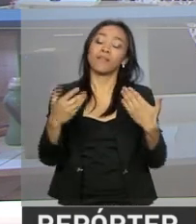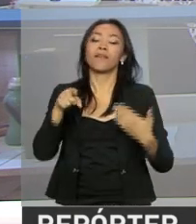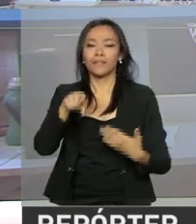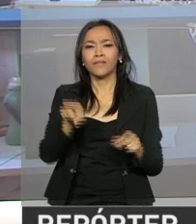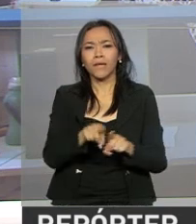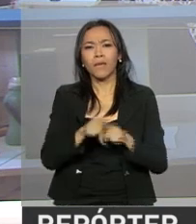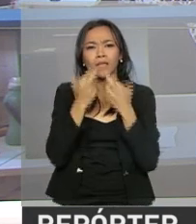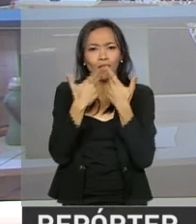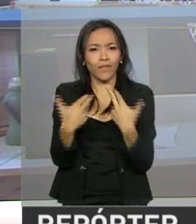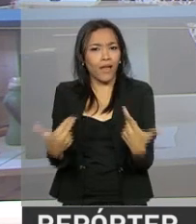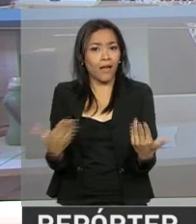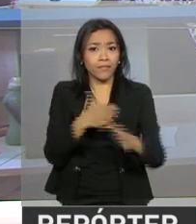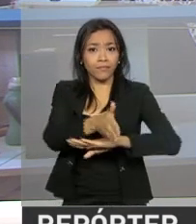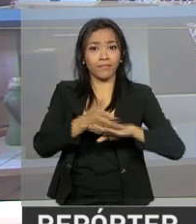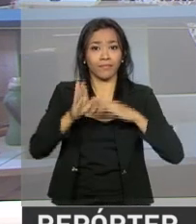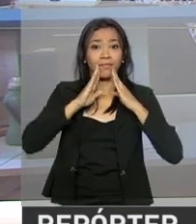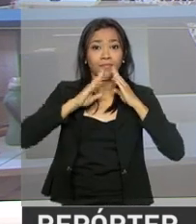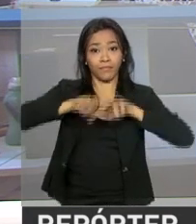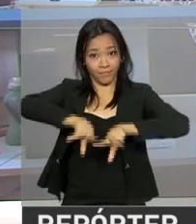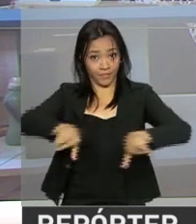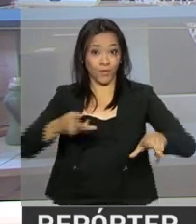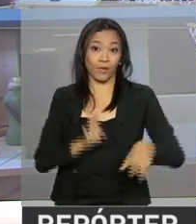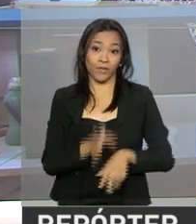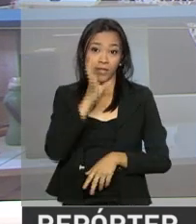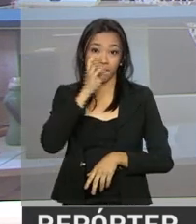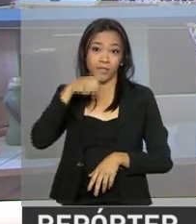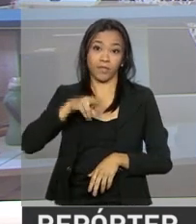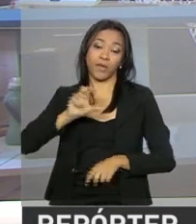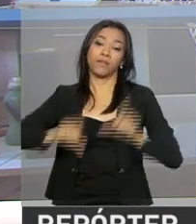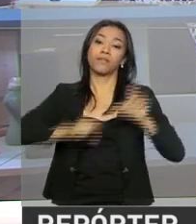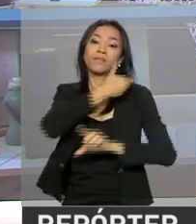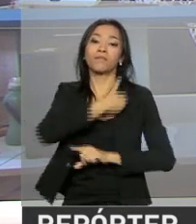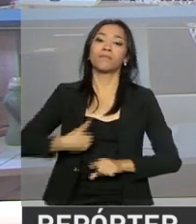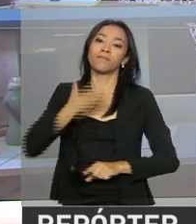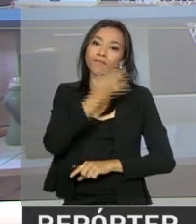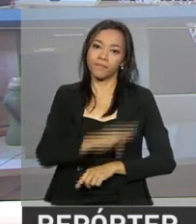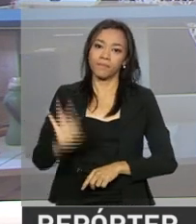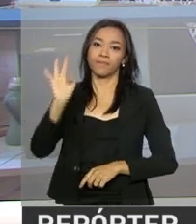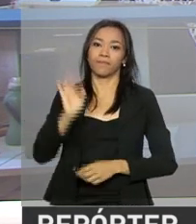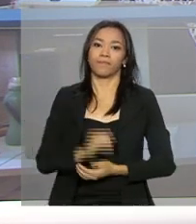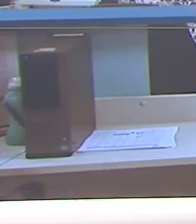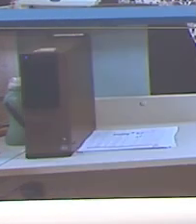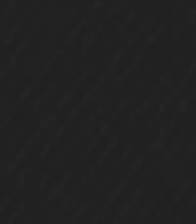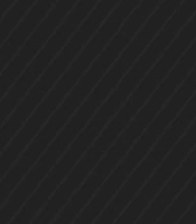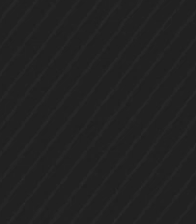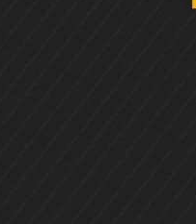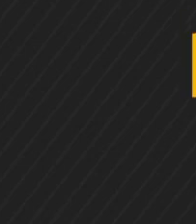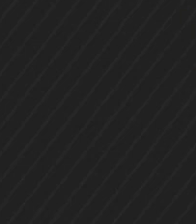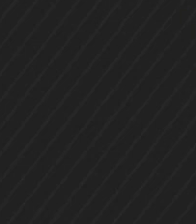acompanhe também as novidades em nossas redes sociais continue com a gente na nbr a tv do governo federal